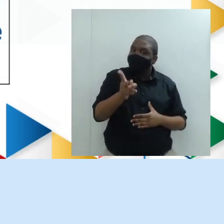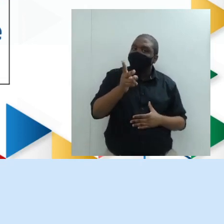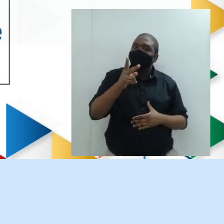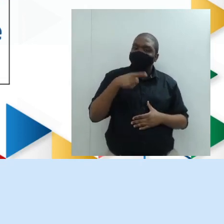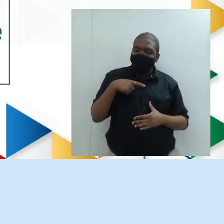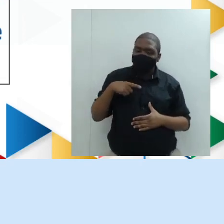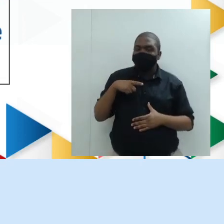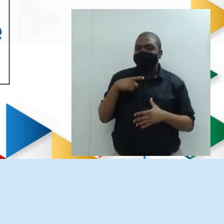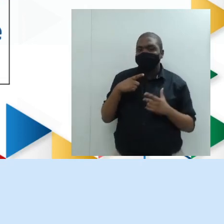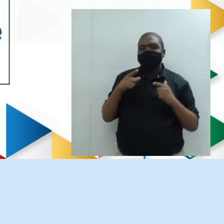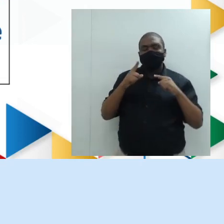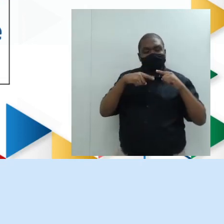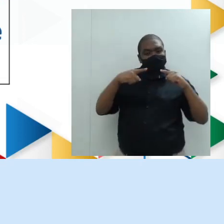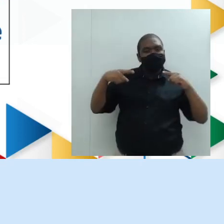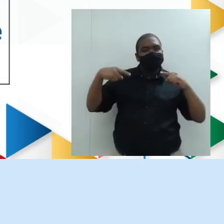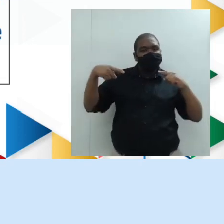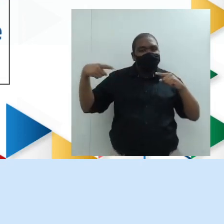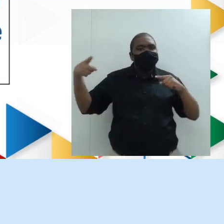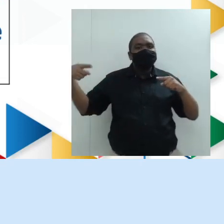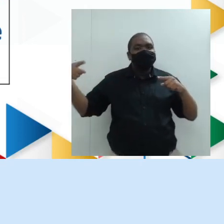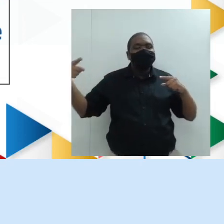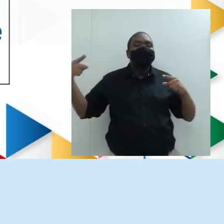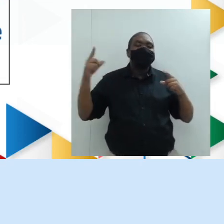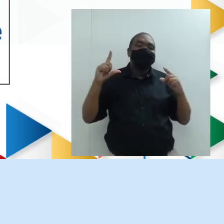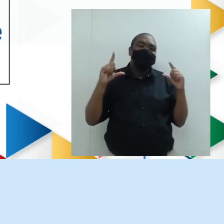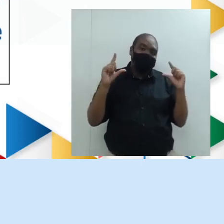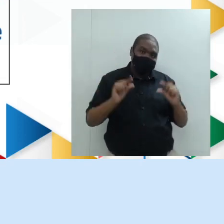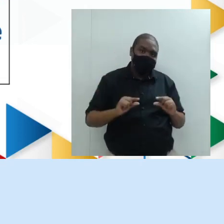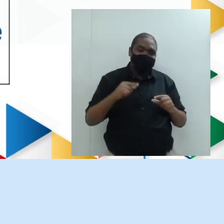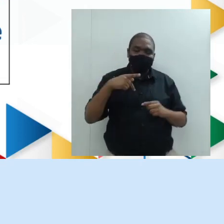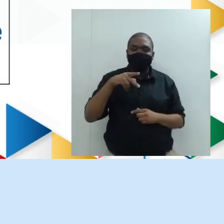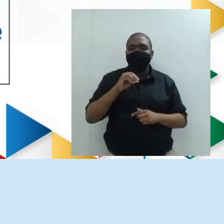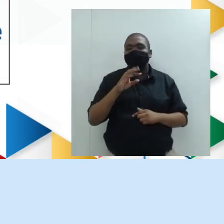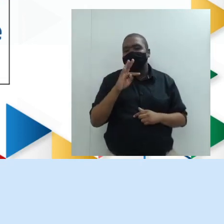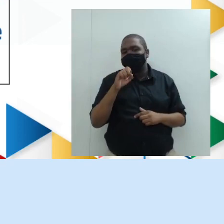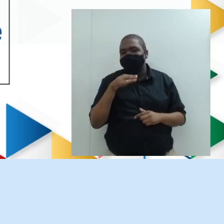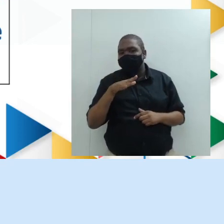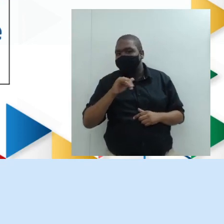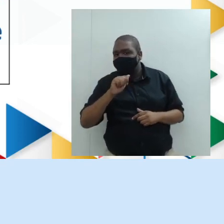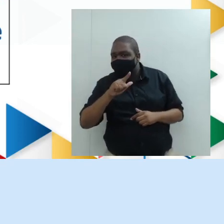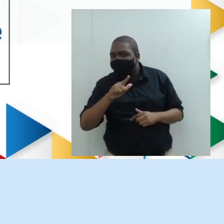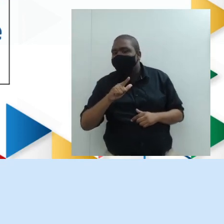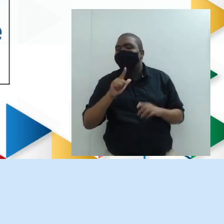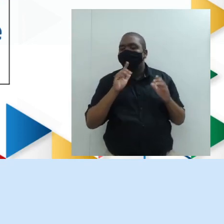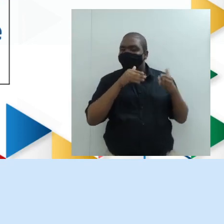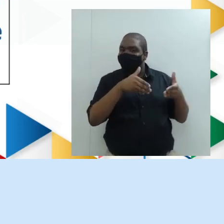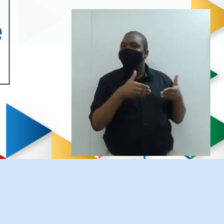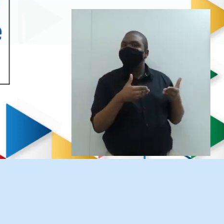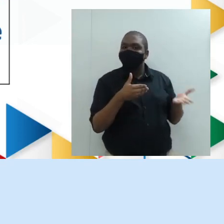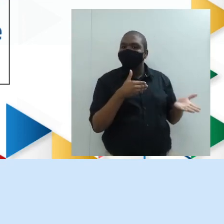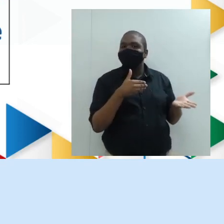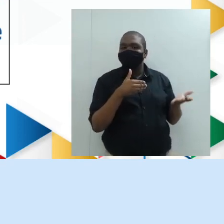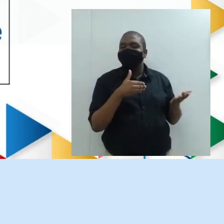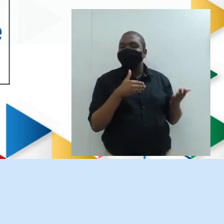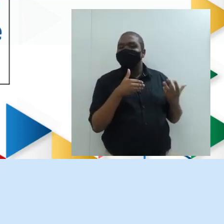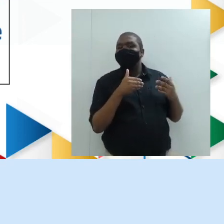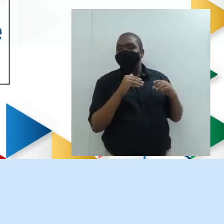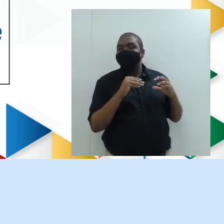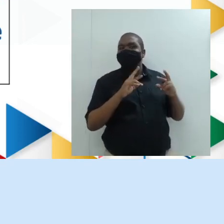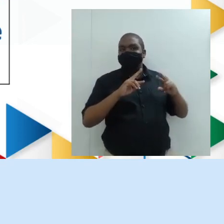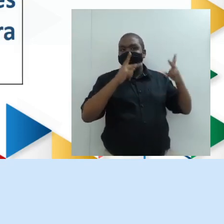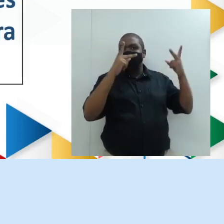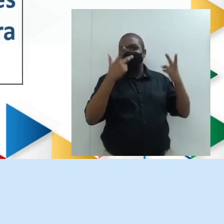os geradores pelo terminal de menor potencial em direção ao terminal de